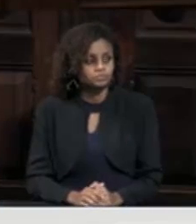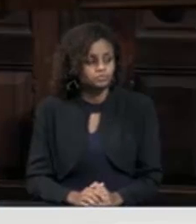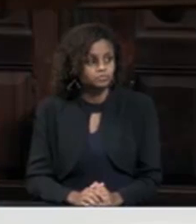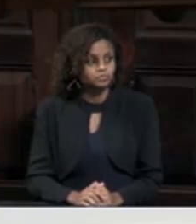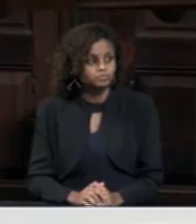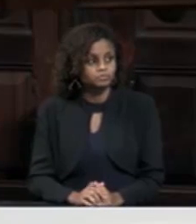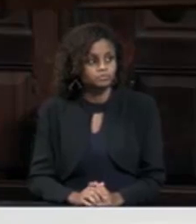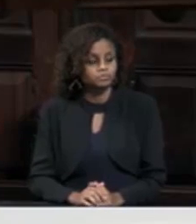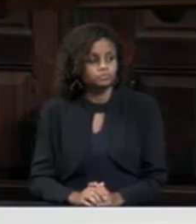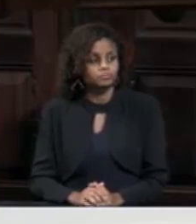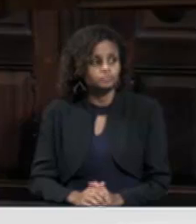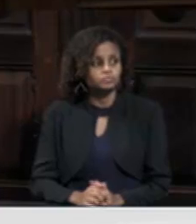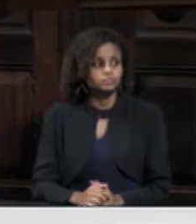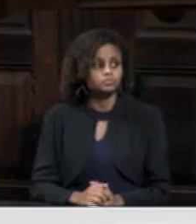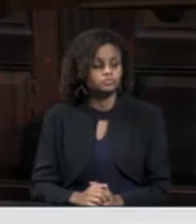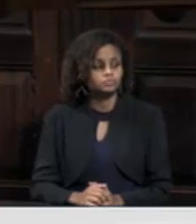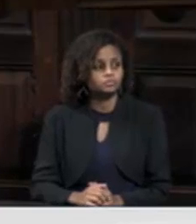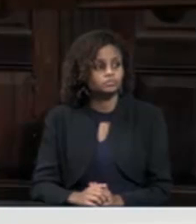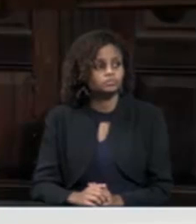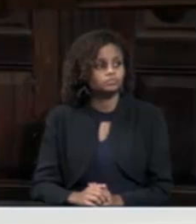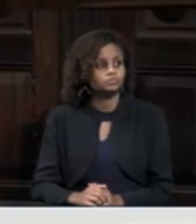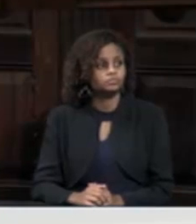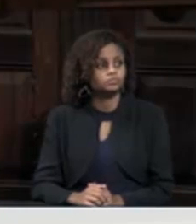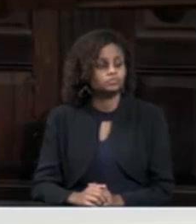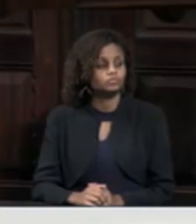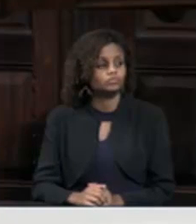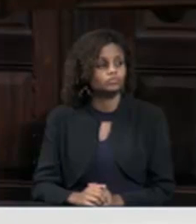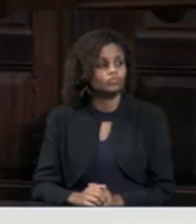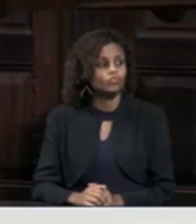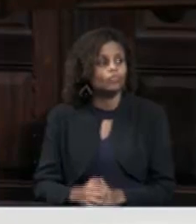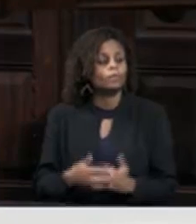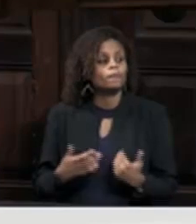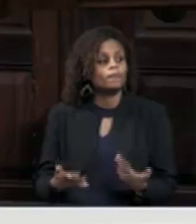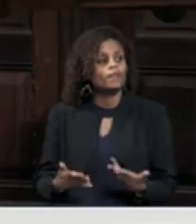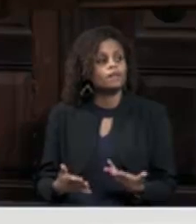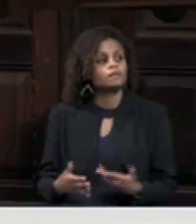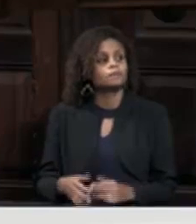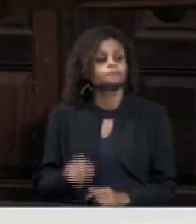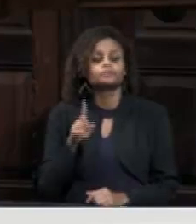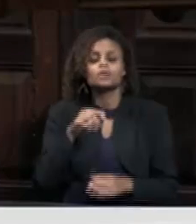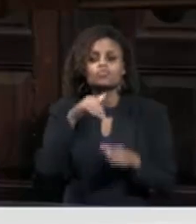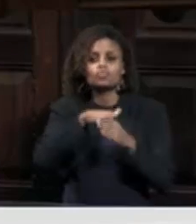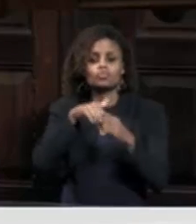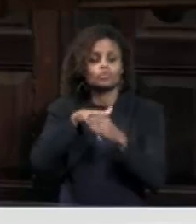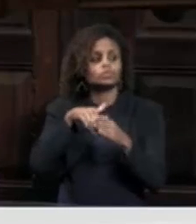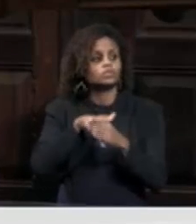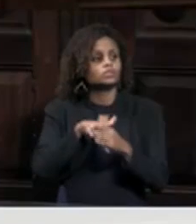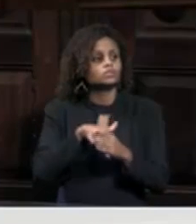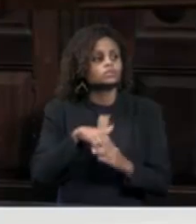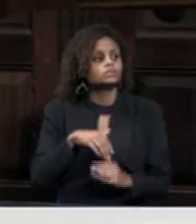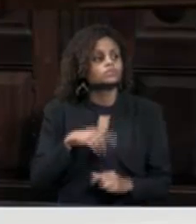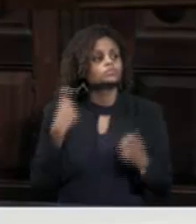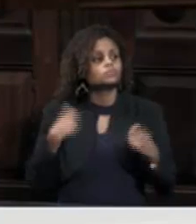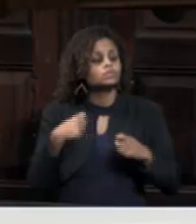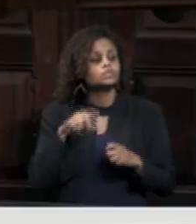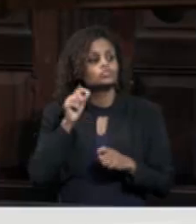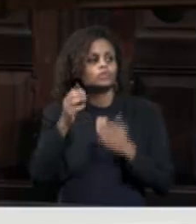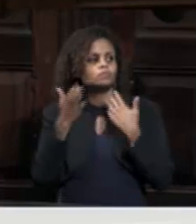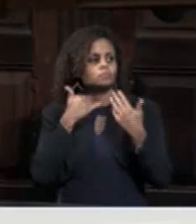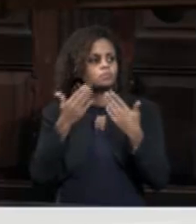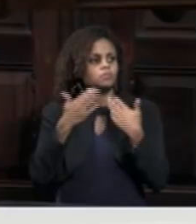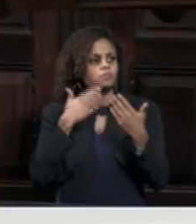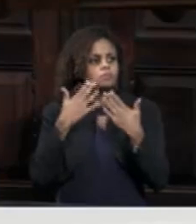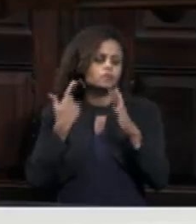Ora, uma votação desse tipo exige uma discussão